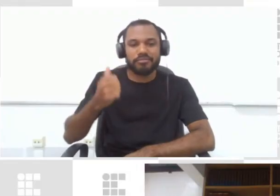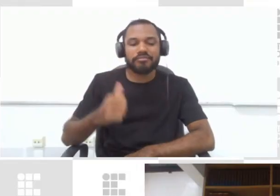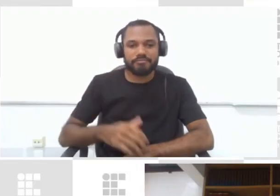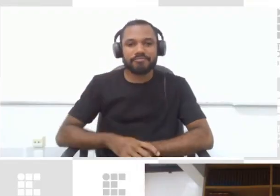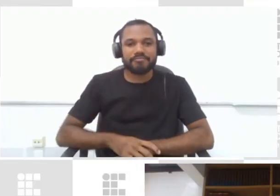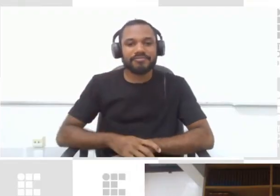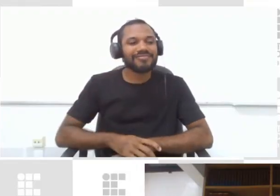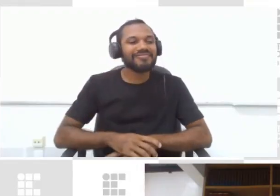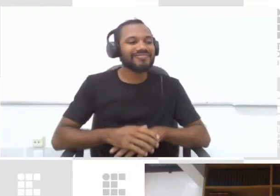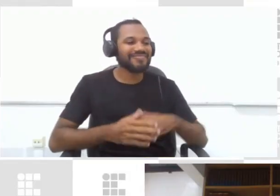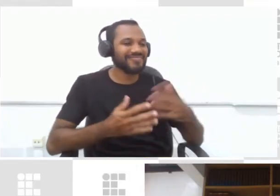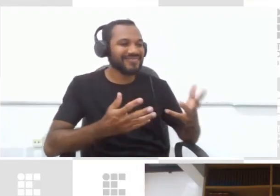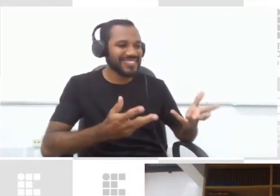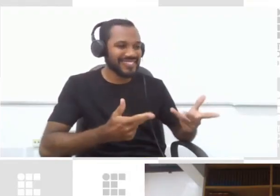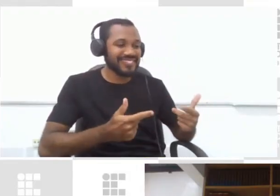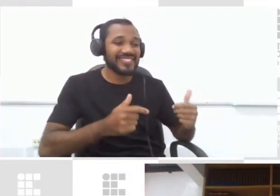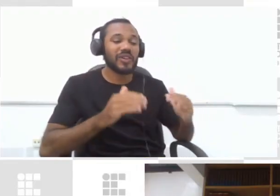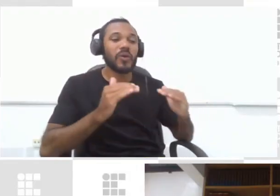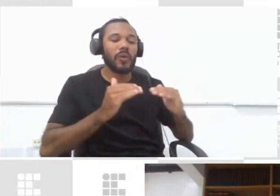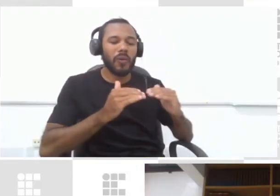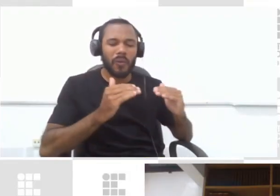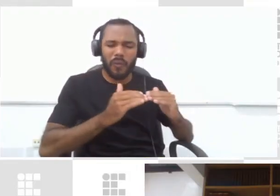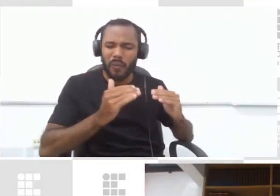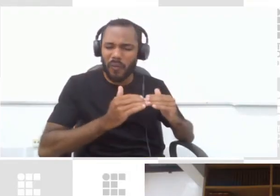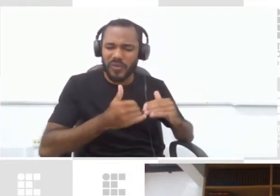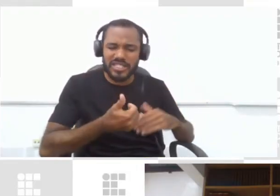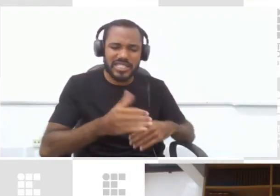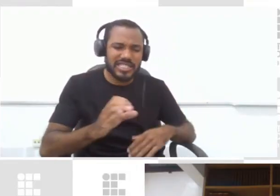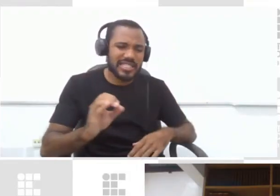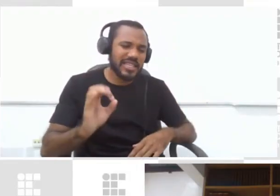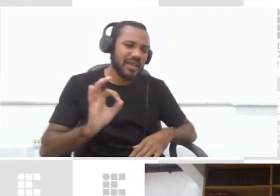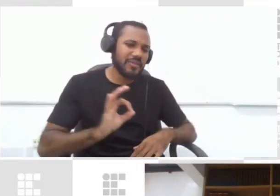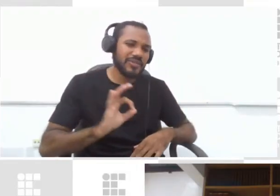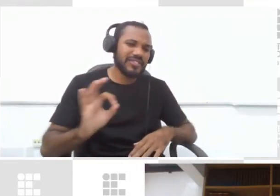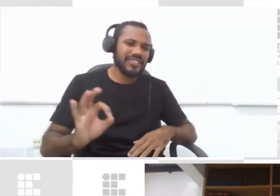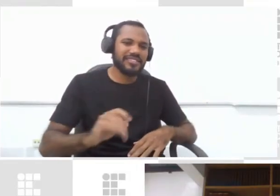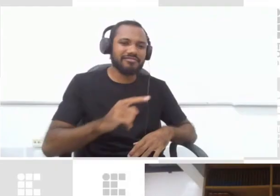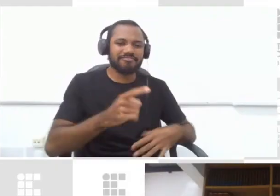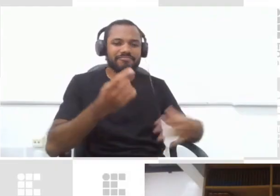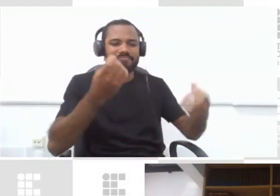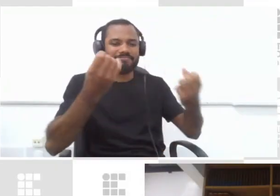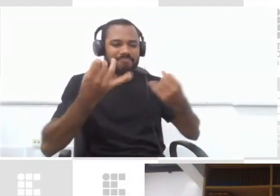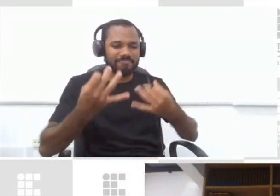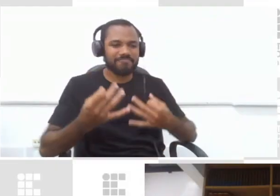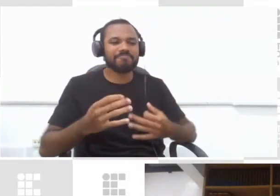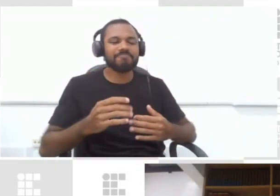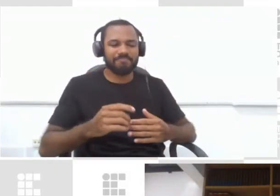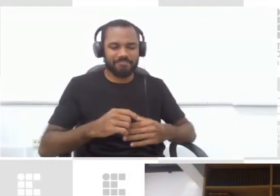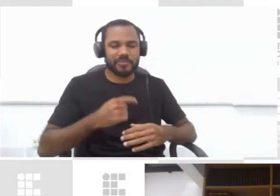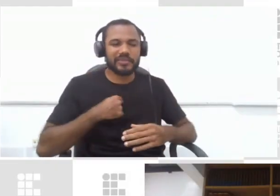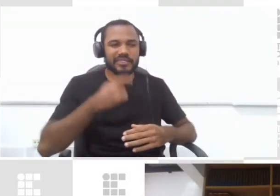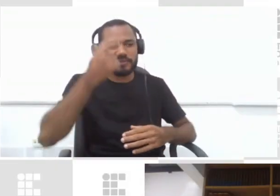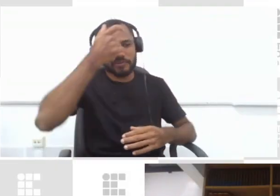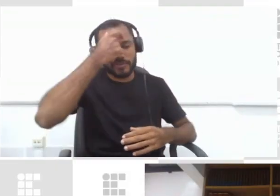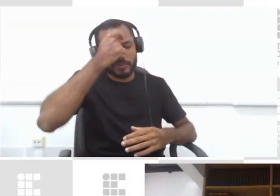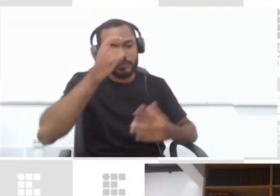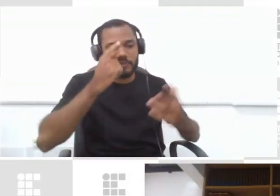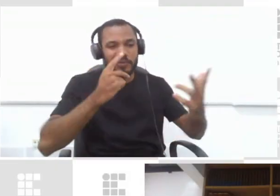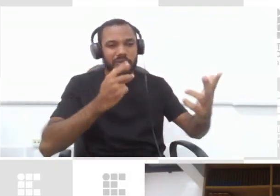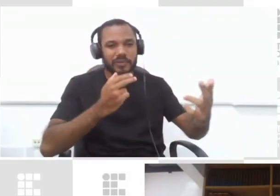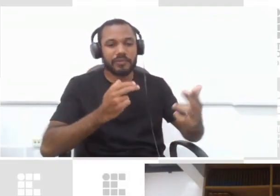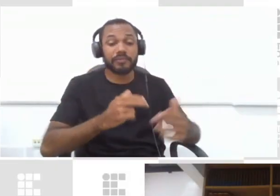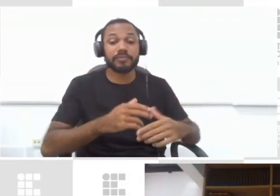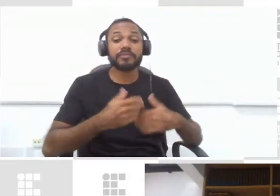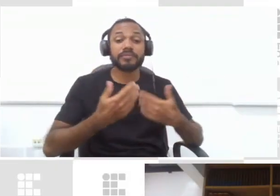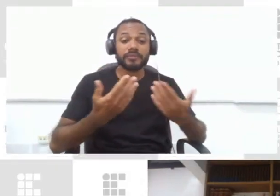Maravilha, professor. Eu concordo em gênero, número e grau com essa percepção sua. Professor, o